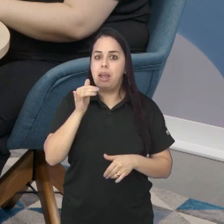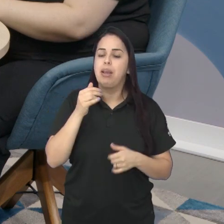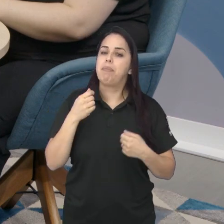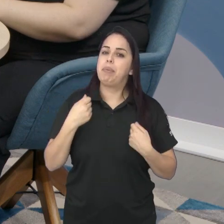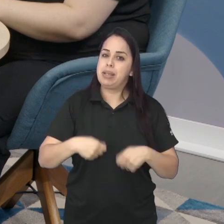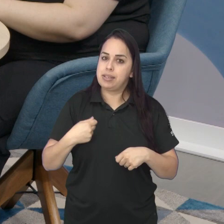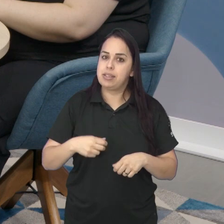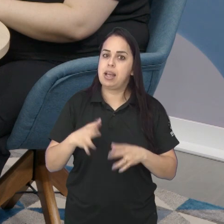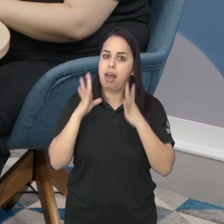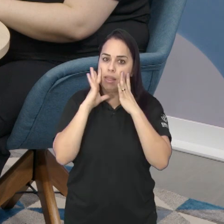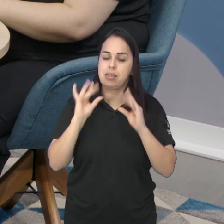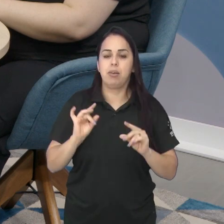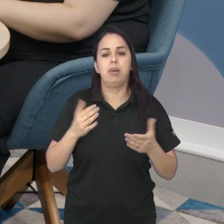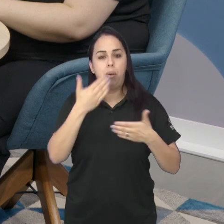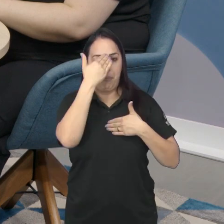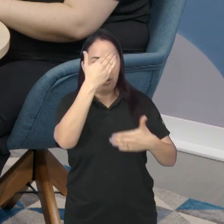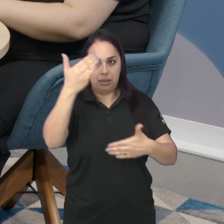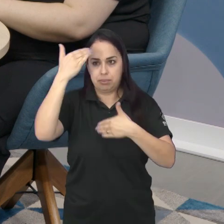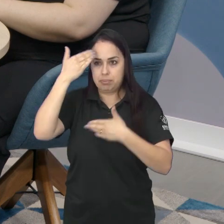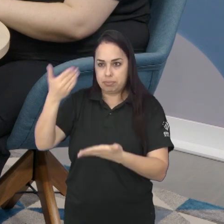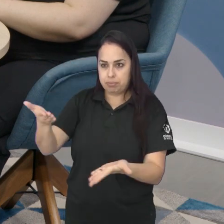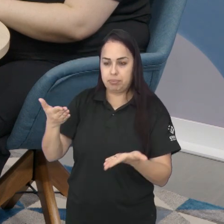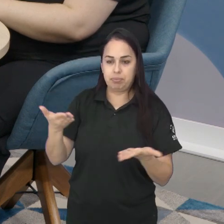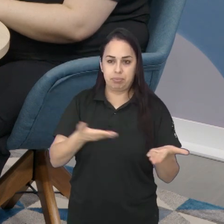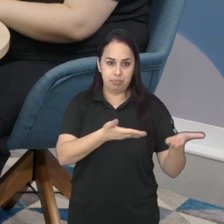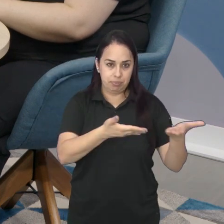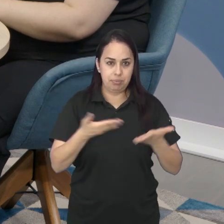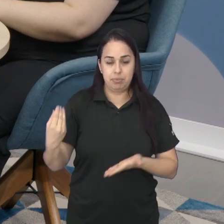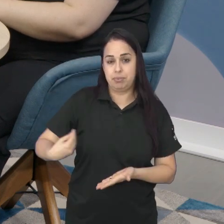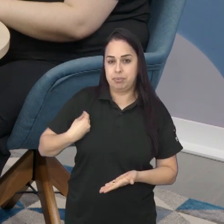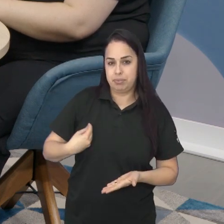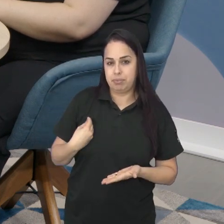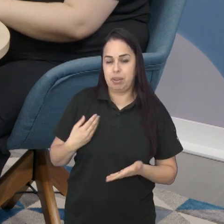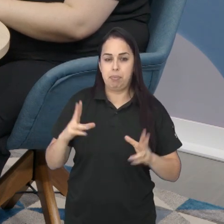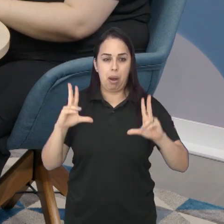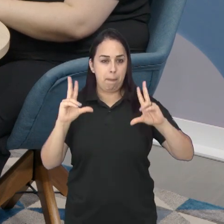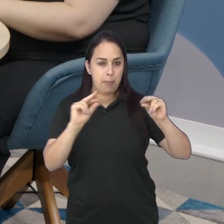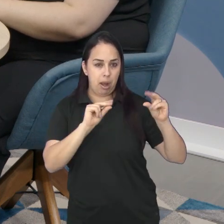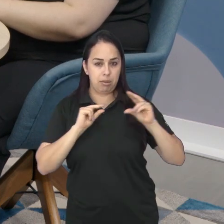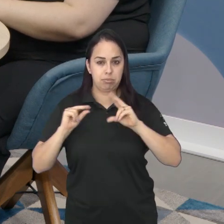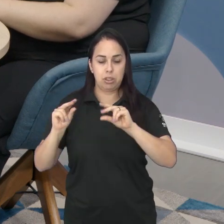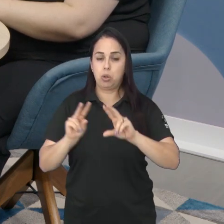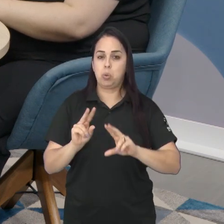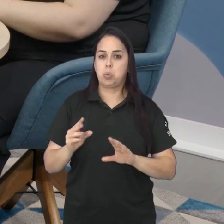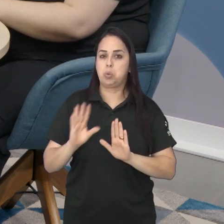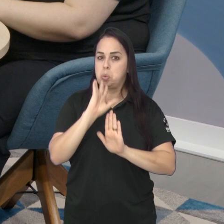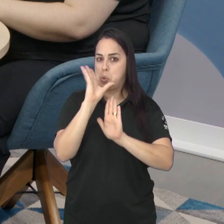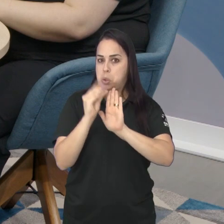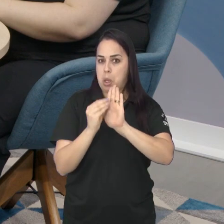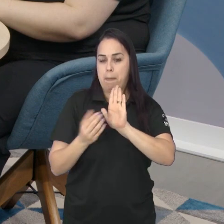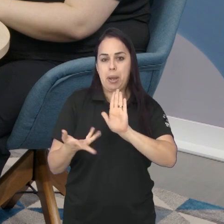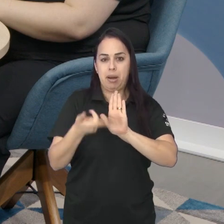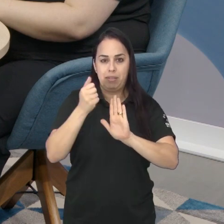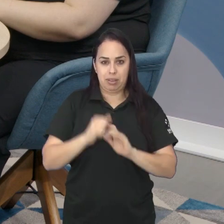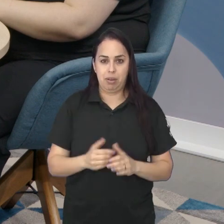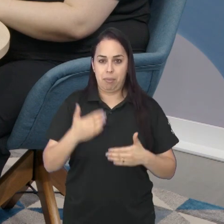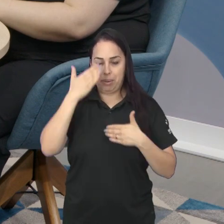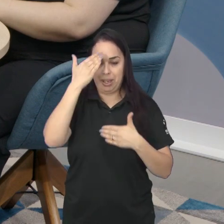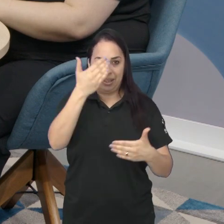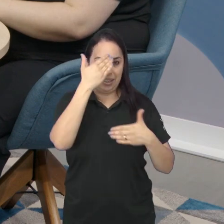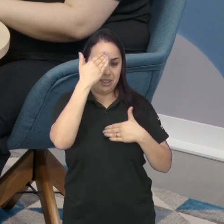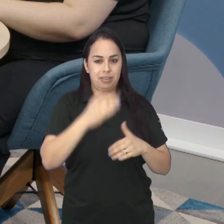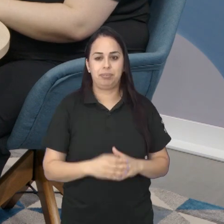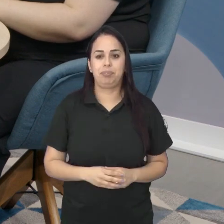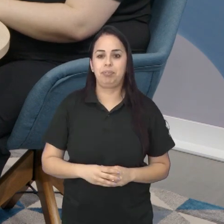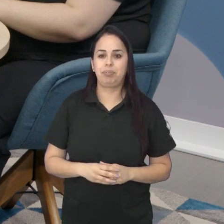que tragédias sejam evitadas. Eu quero agradecer a presença de vocês pelo papo, conteúdo bastante rico.